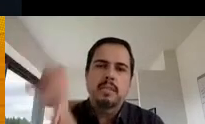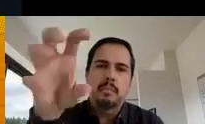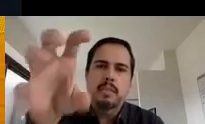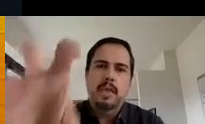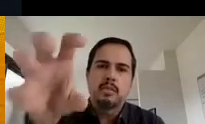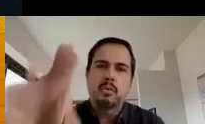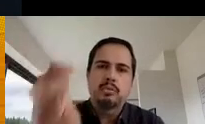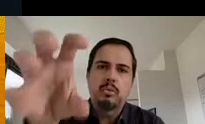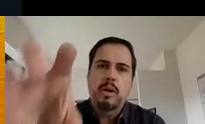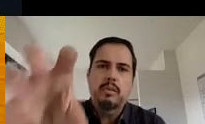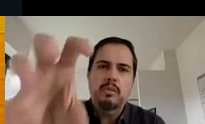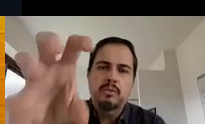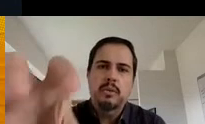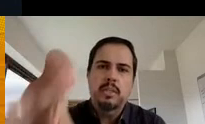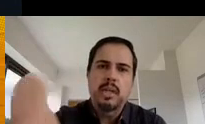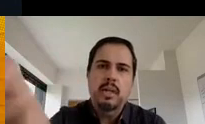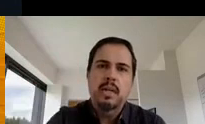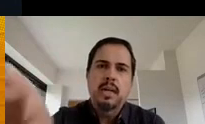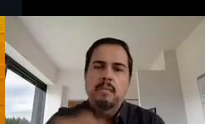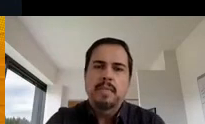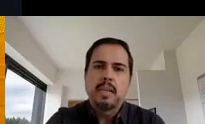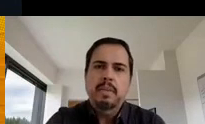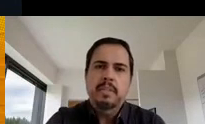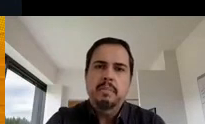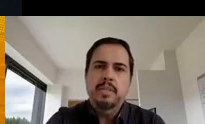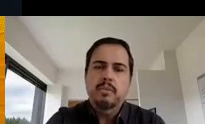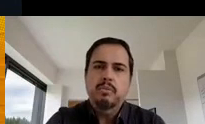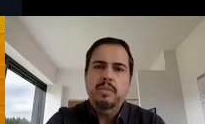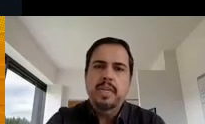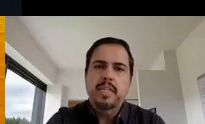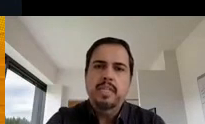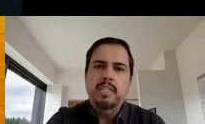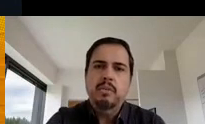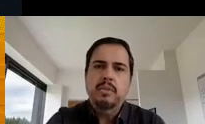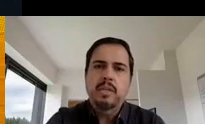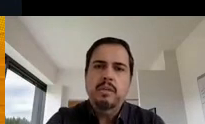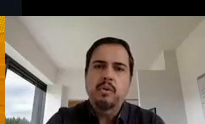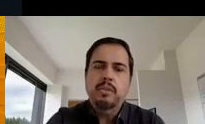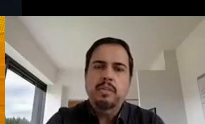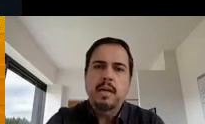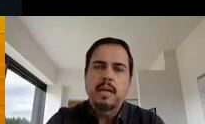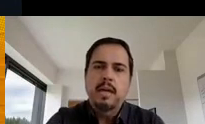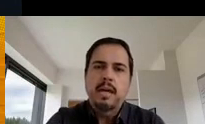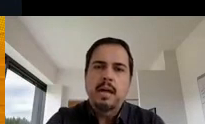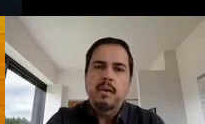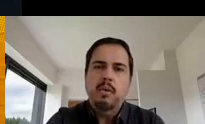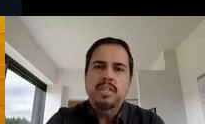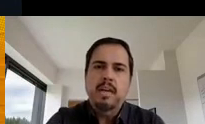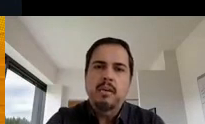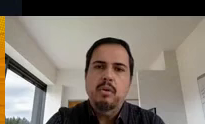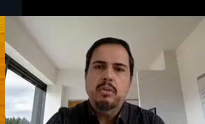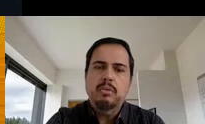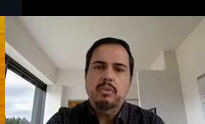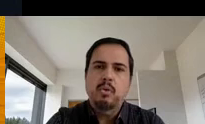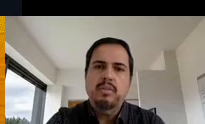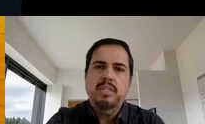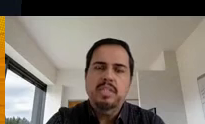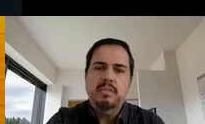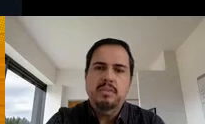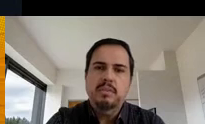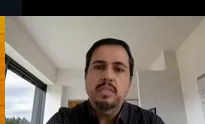cenário que pega mais da metade dos usuários de smartphone, tá? Mas lembre sempre disso, o dia que a gente conseguir encostar a curva